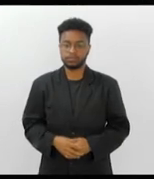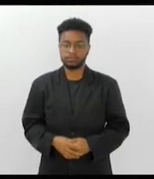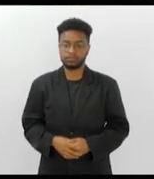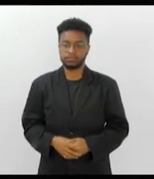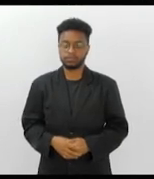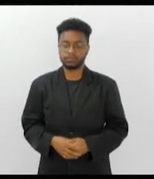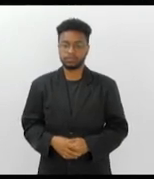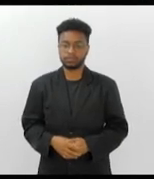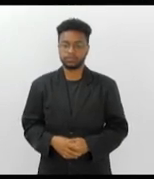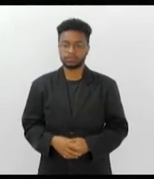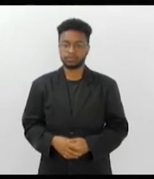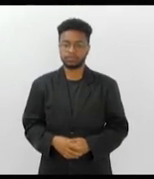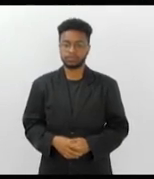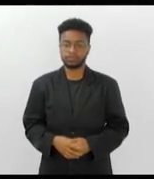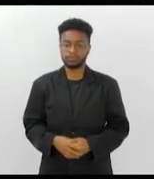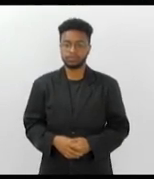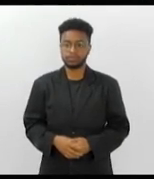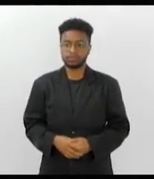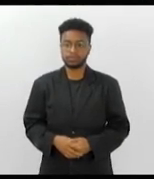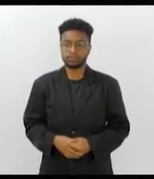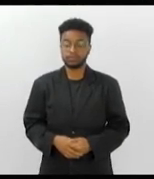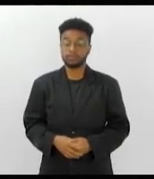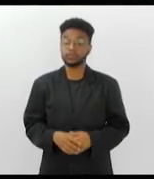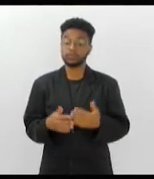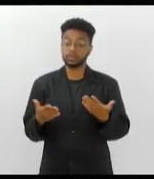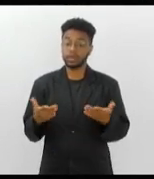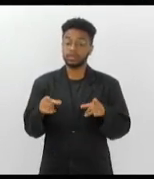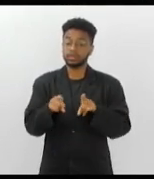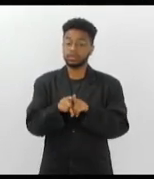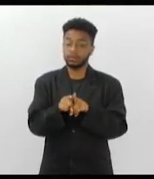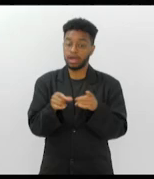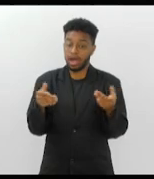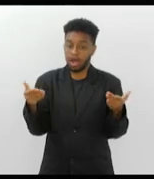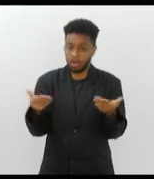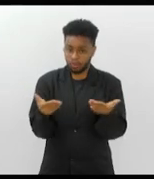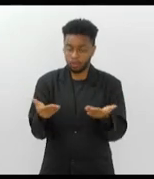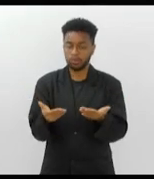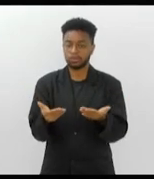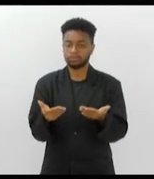senhor presidente, também nesse exato momento